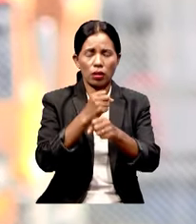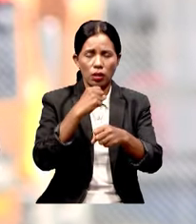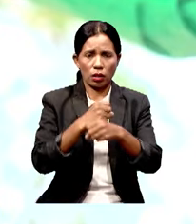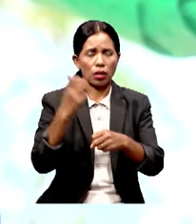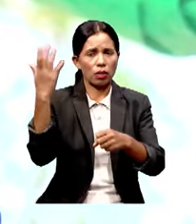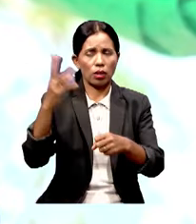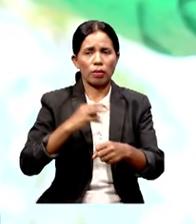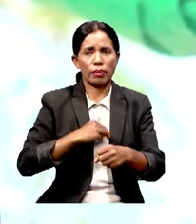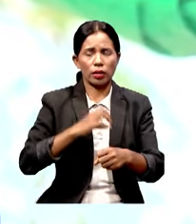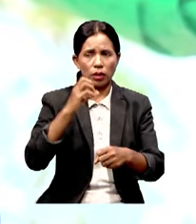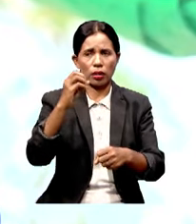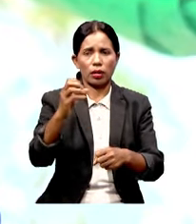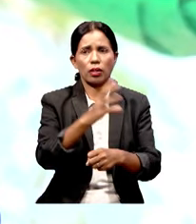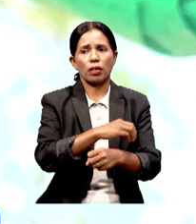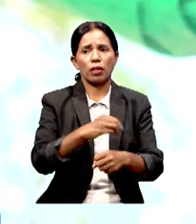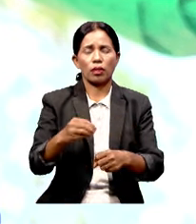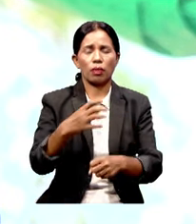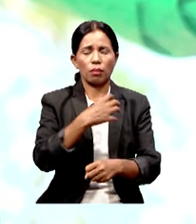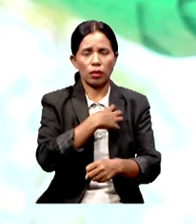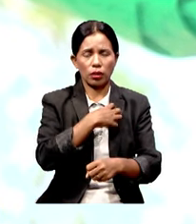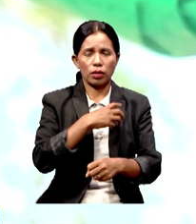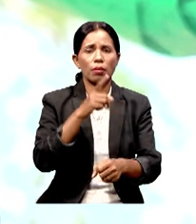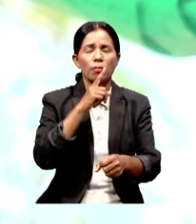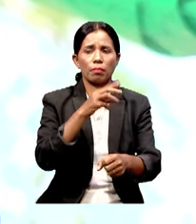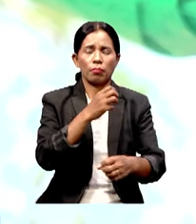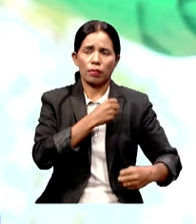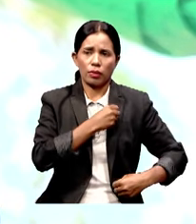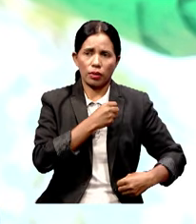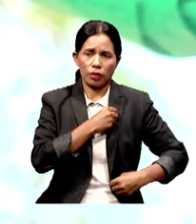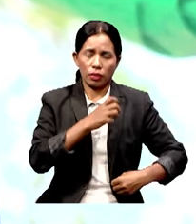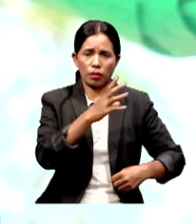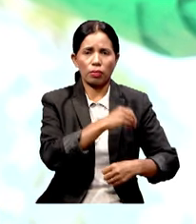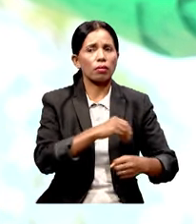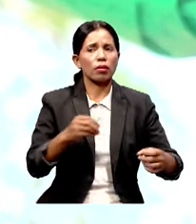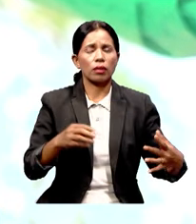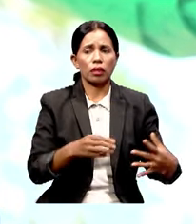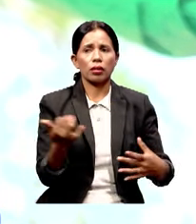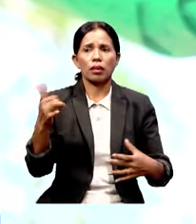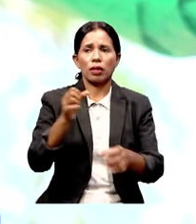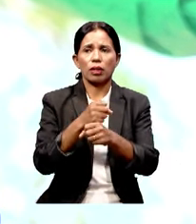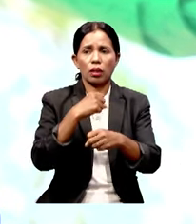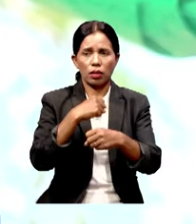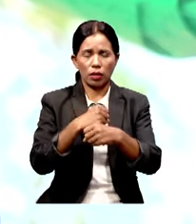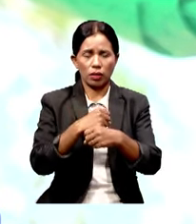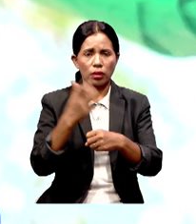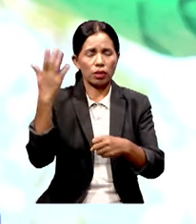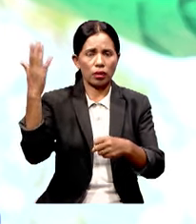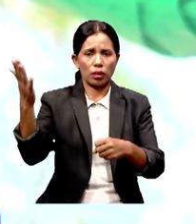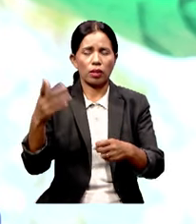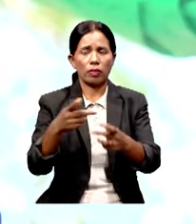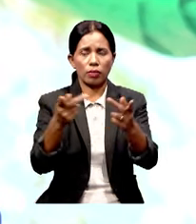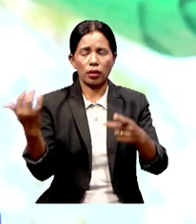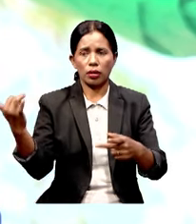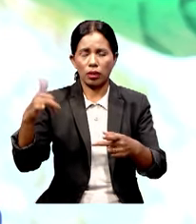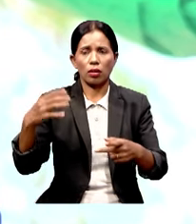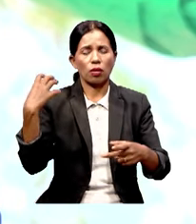mencionar. Ya quartel general unidade de polícia militar, unidade de operações especiais, sira si halo ya quartel ya palácio do